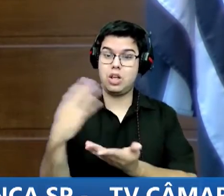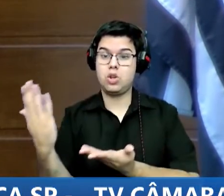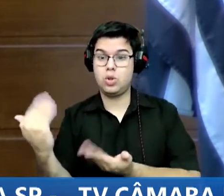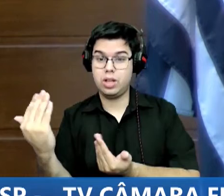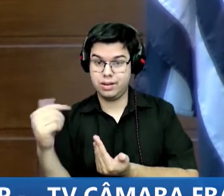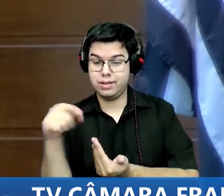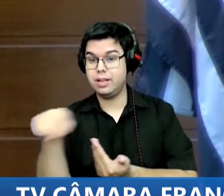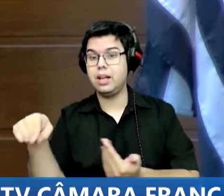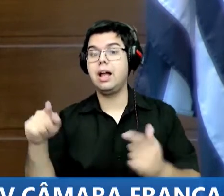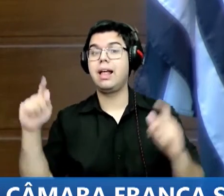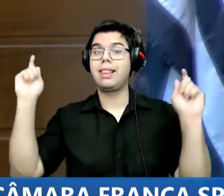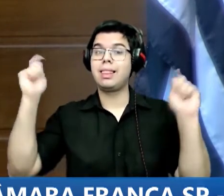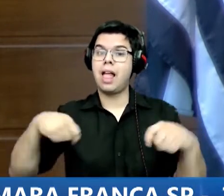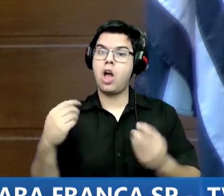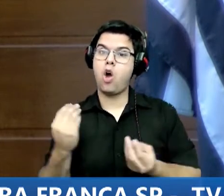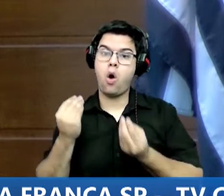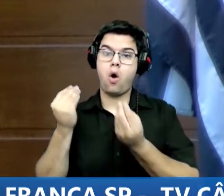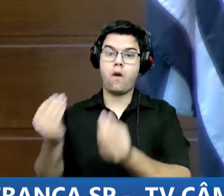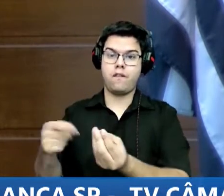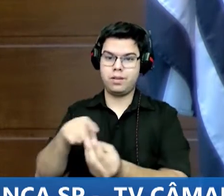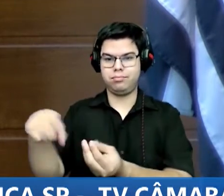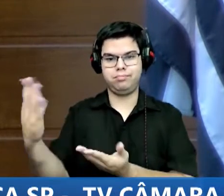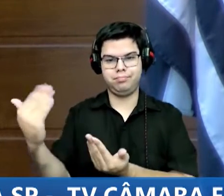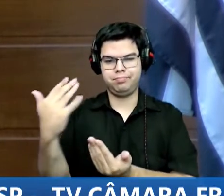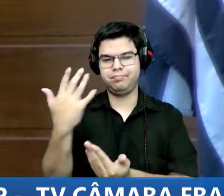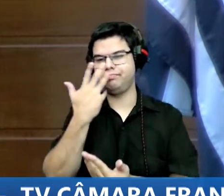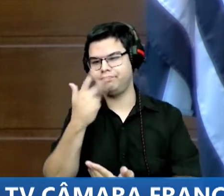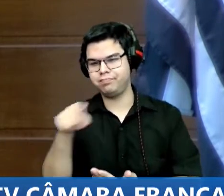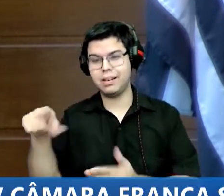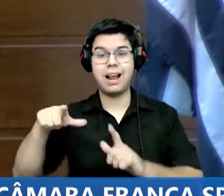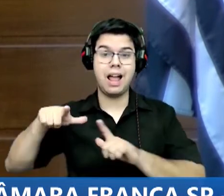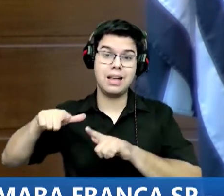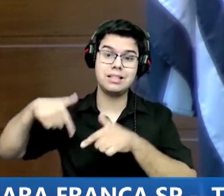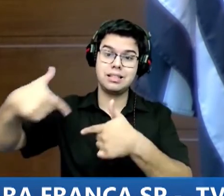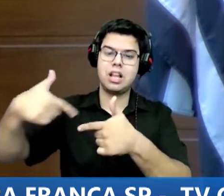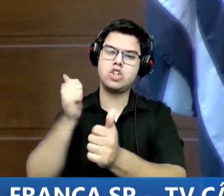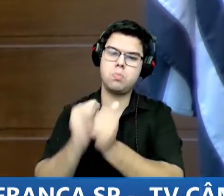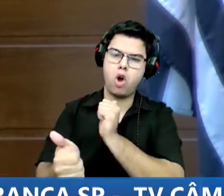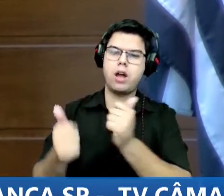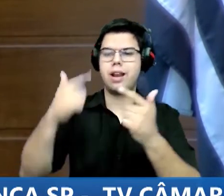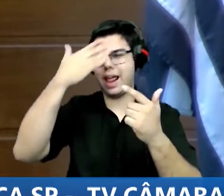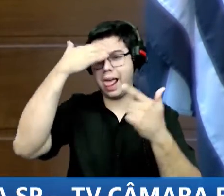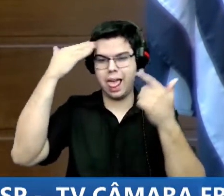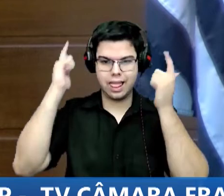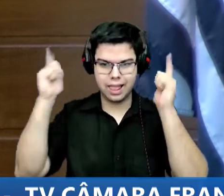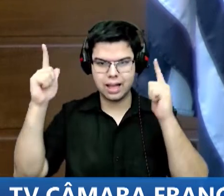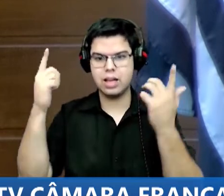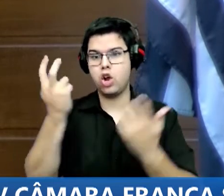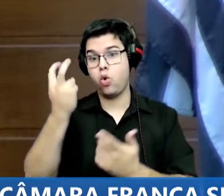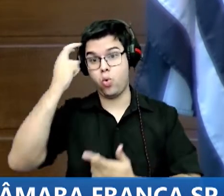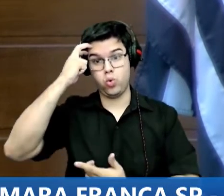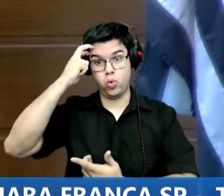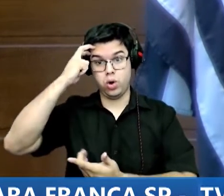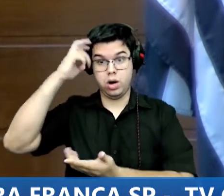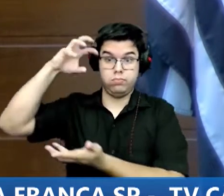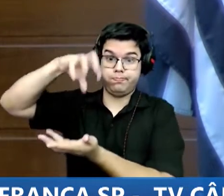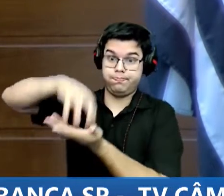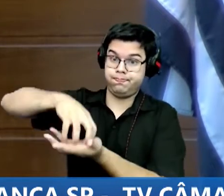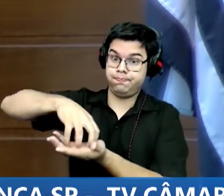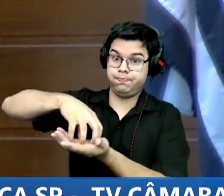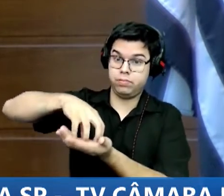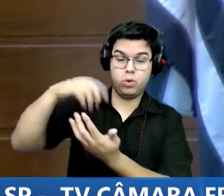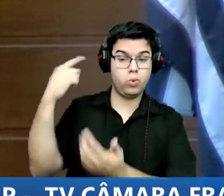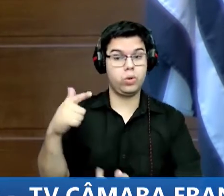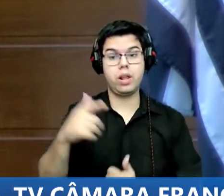para esses adolescentes e crianças iniciativas de esporte, de lazer, de cultura centralizados. A gente tem uma atuação muito